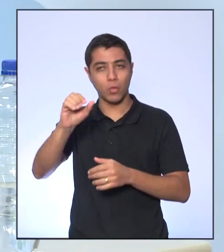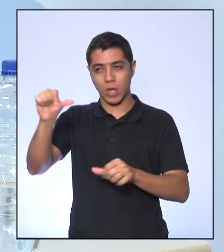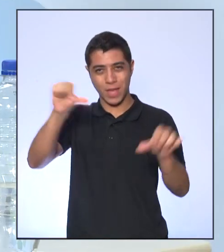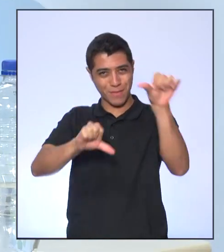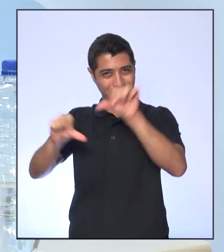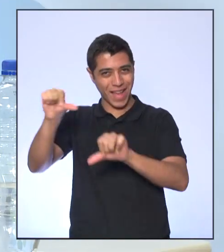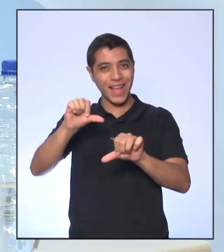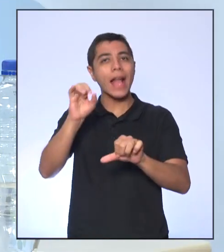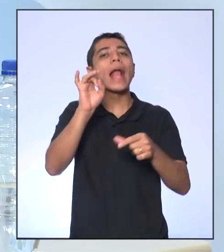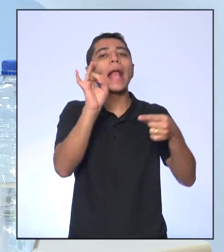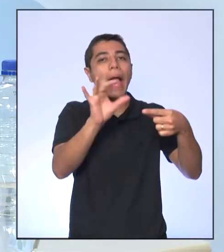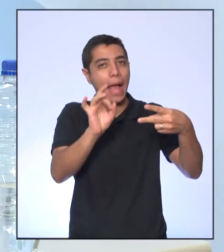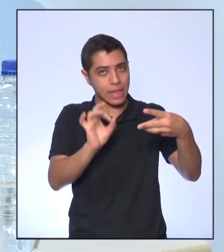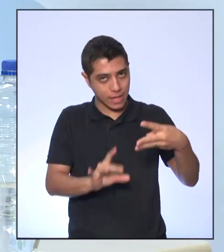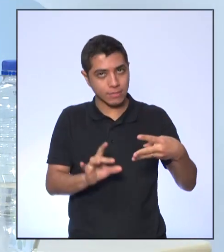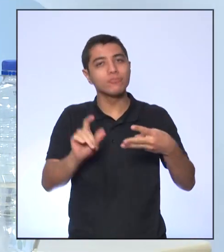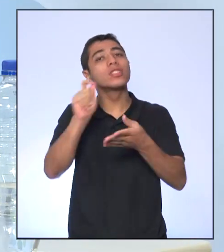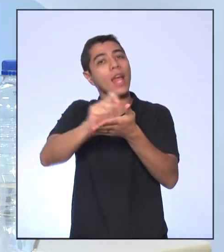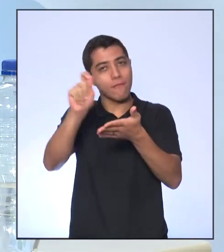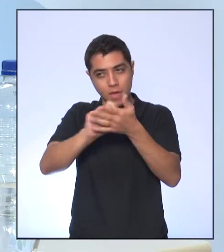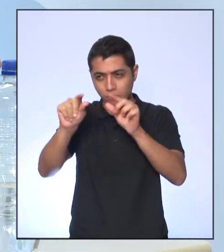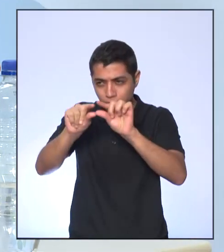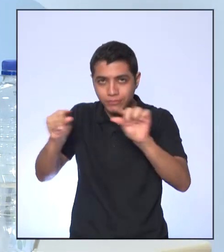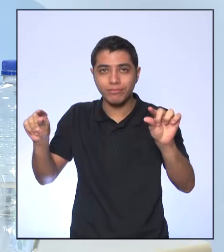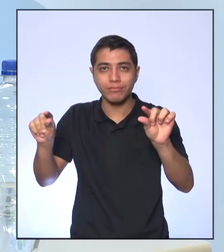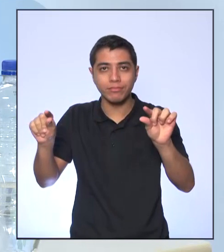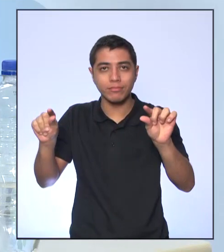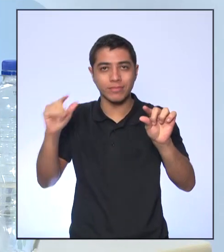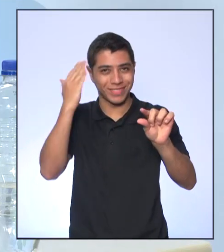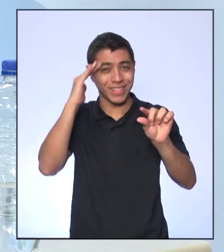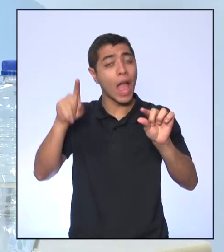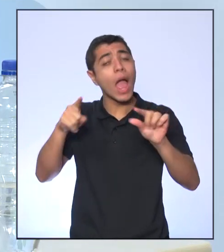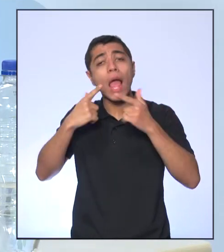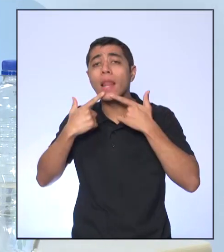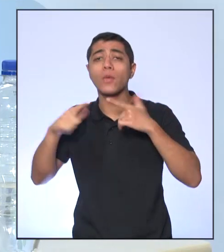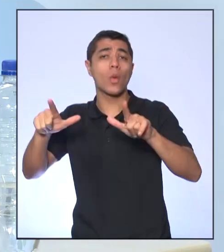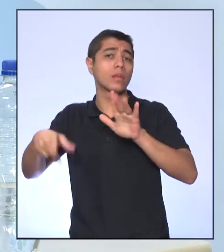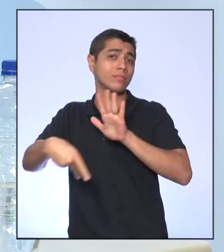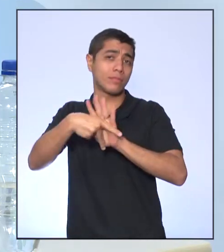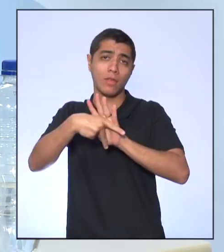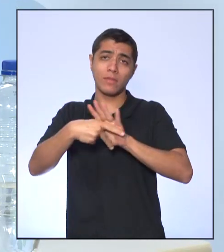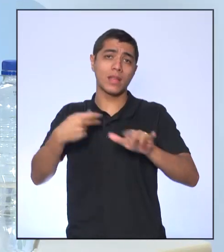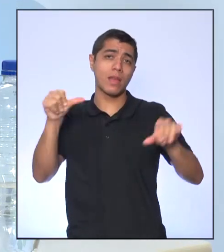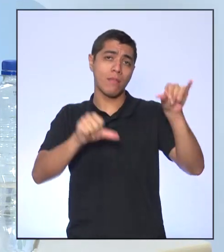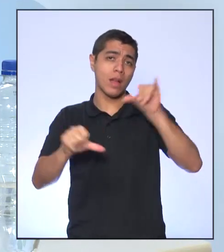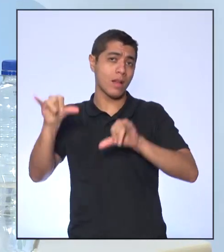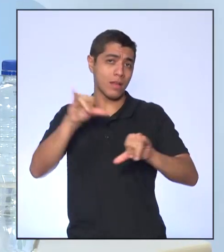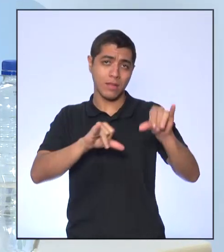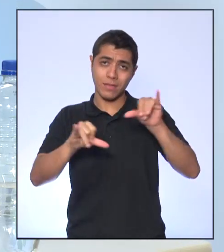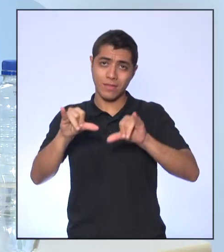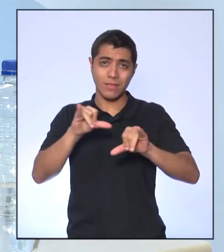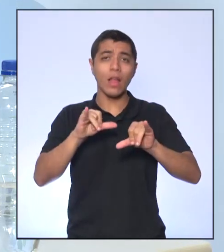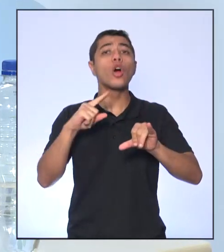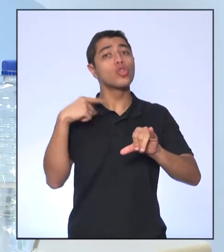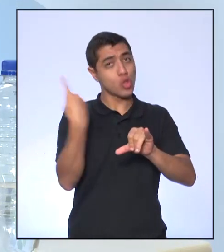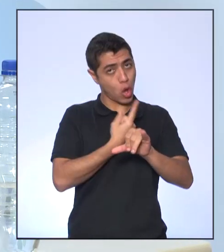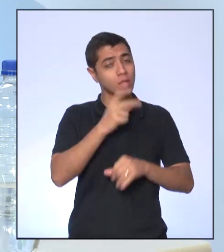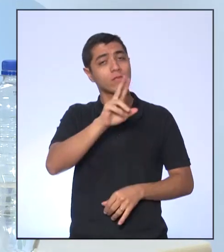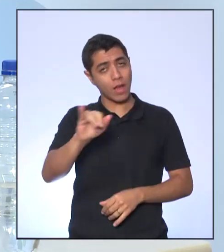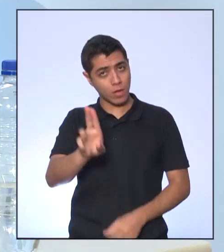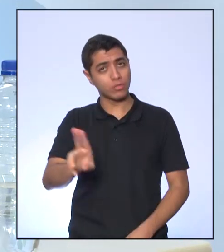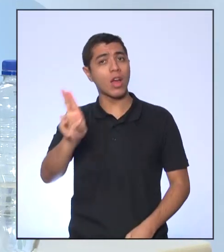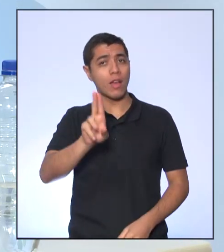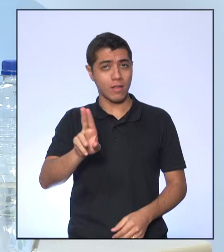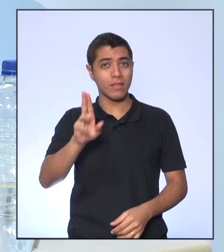equação química? Essa equação química é a linguagem química que a gente vai usar agora constantemente. Então, a primeira reação não